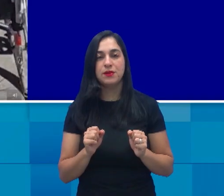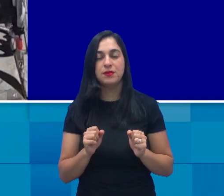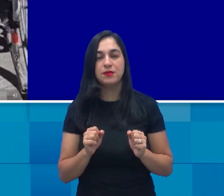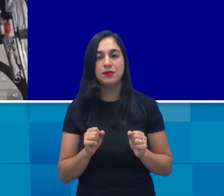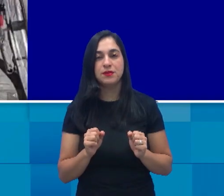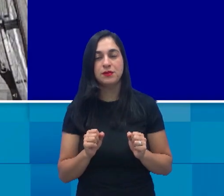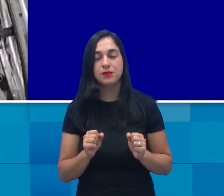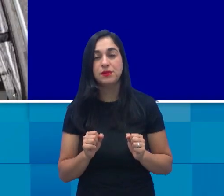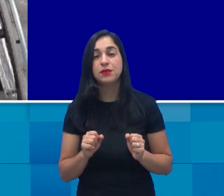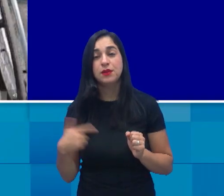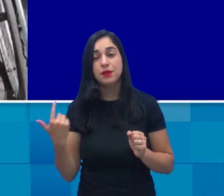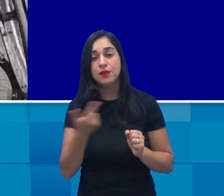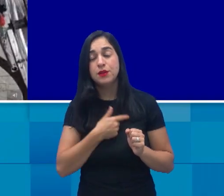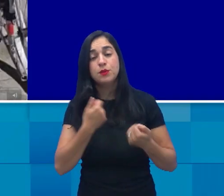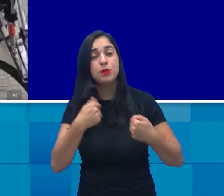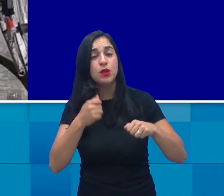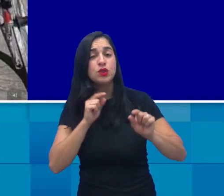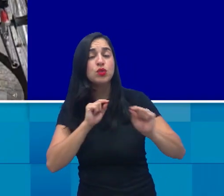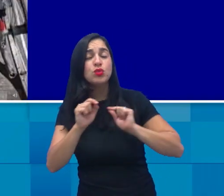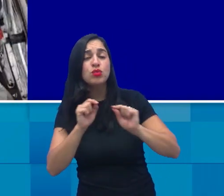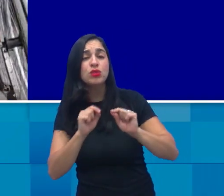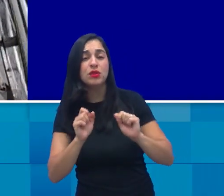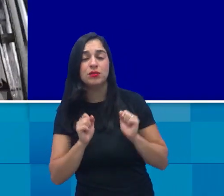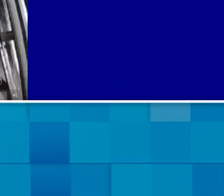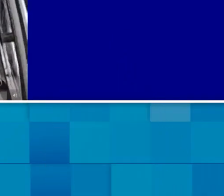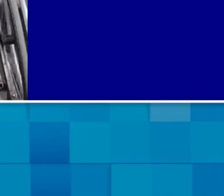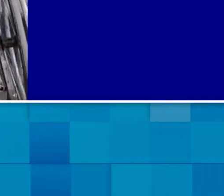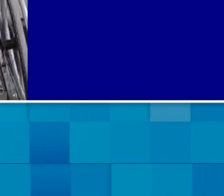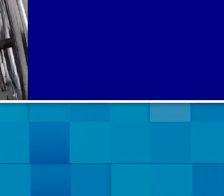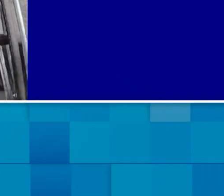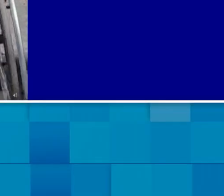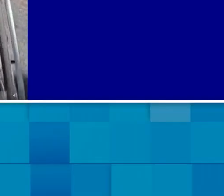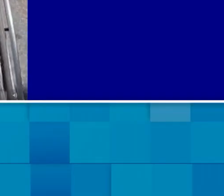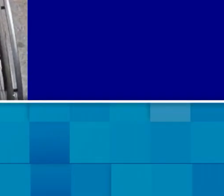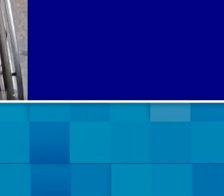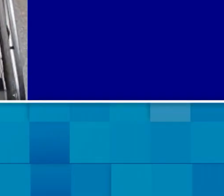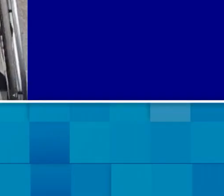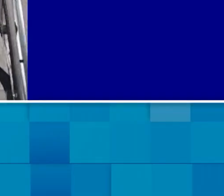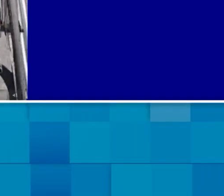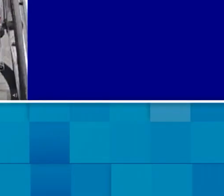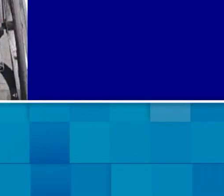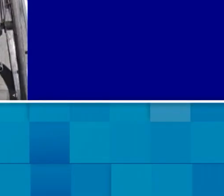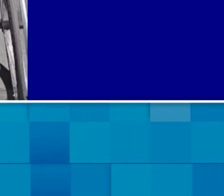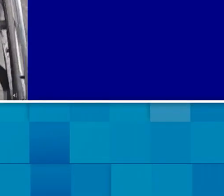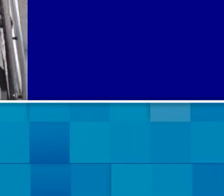e enxergar números, protocolos e senhas.